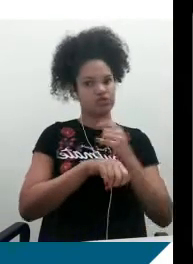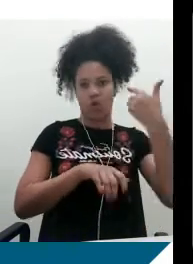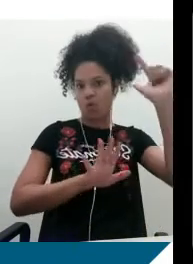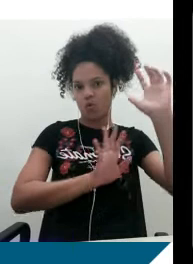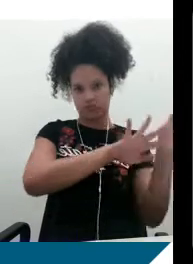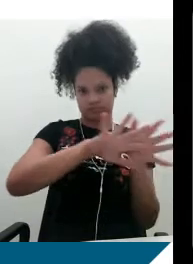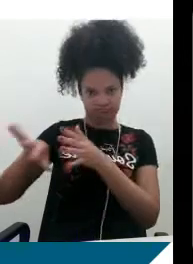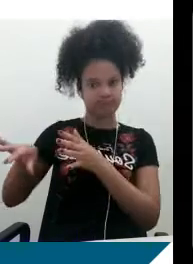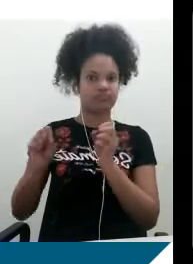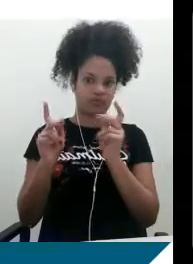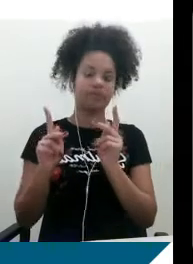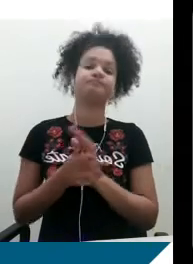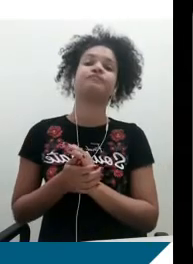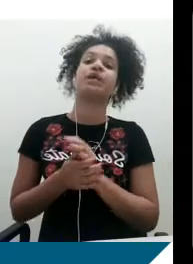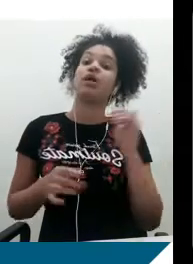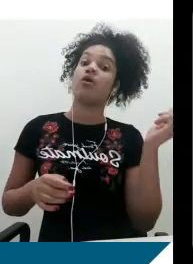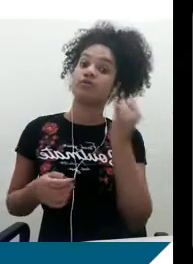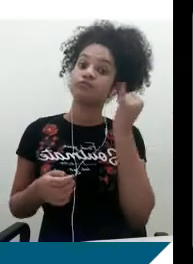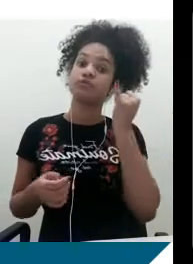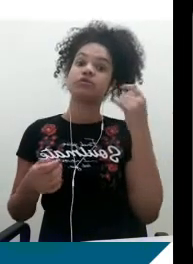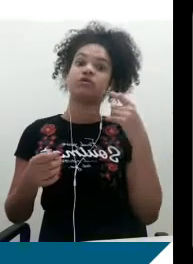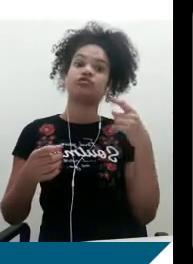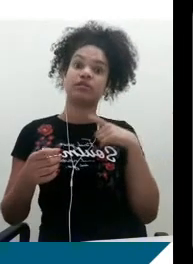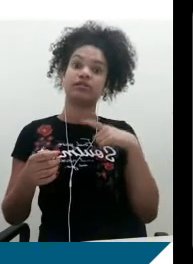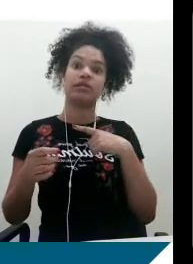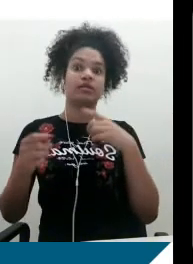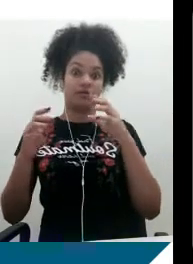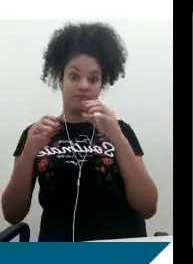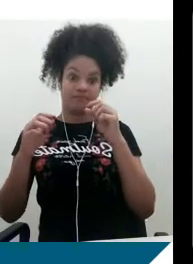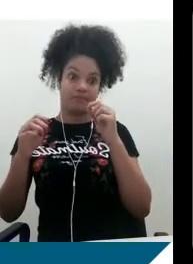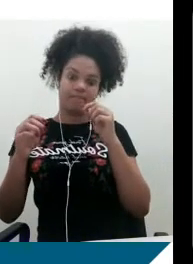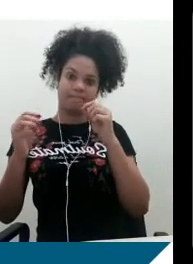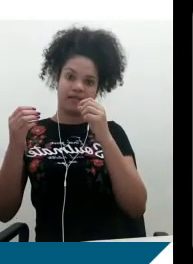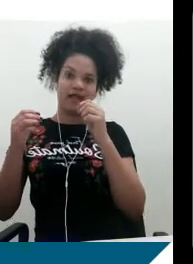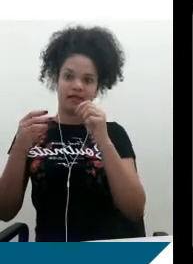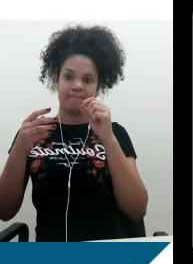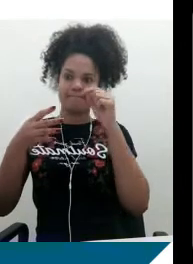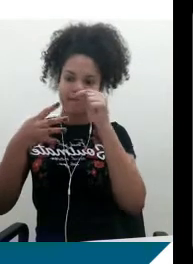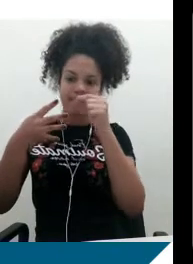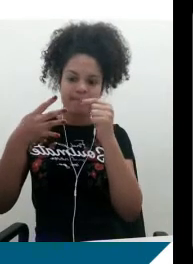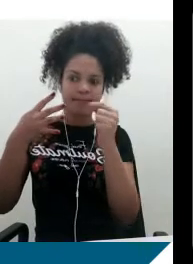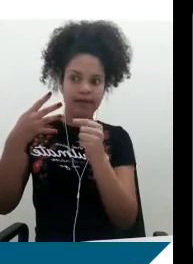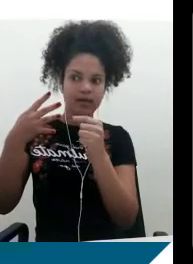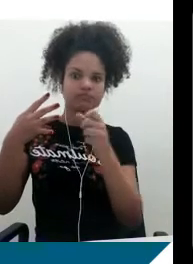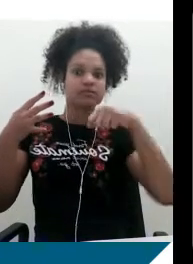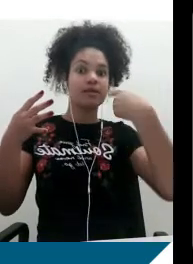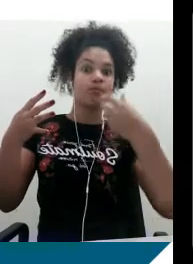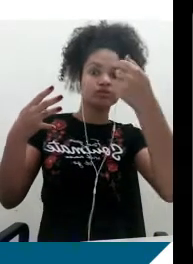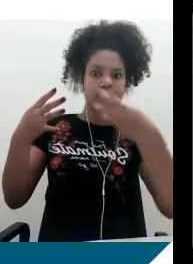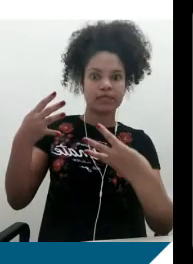para serem colocados no início da redação e explicá-los com a síntese necessária, porque o aluno tende